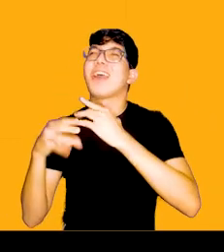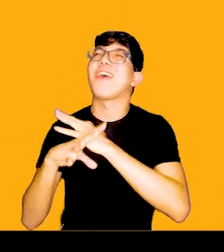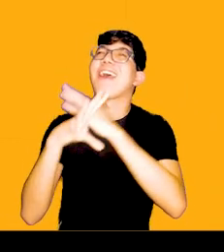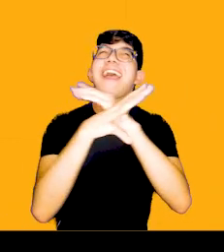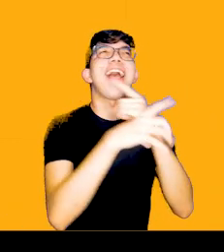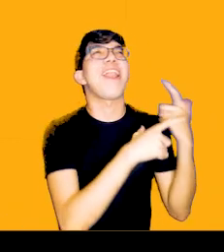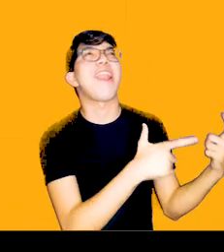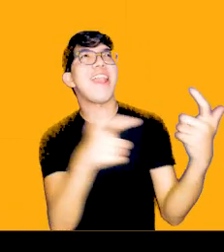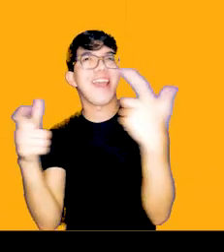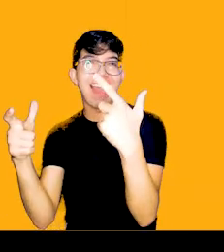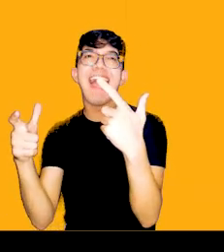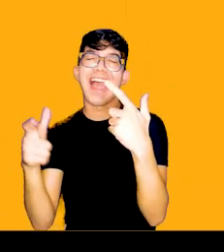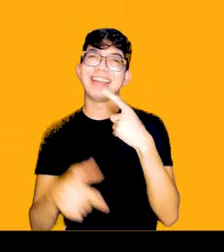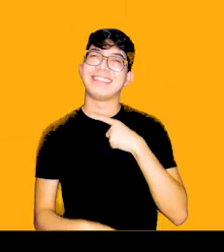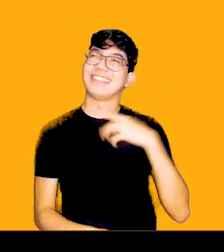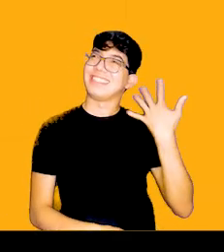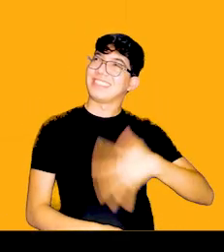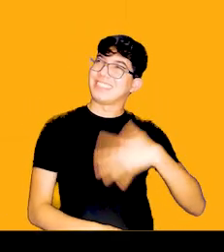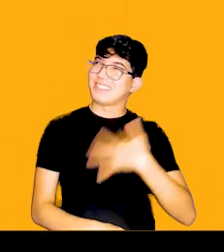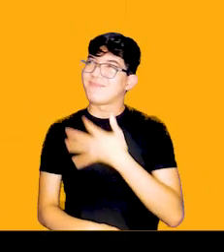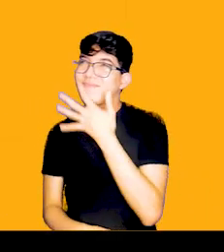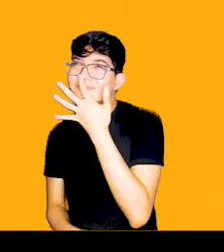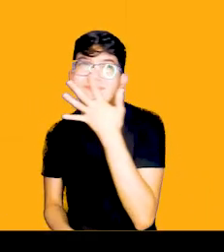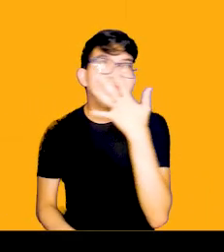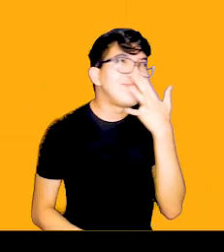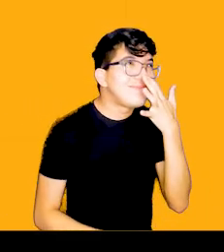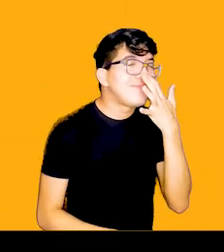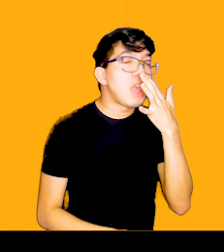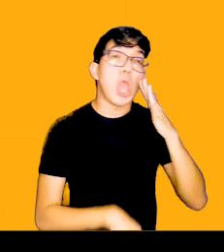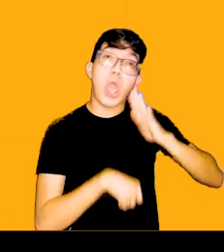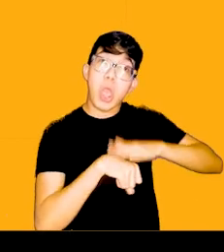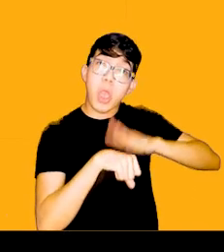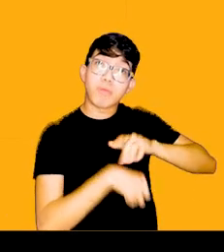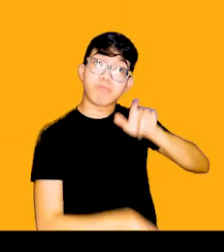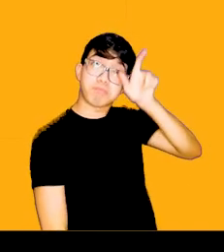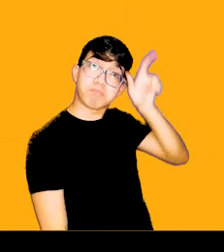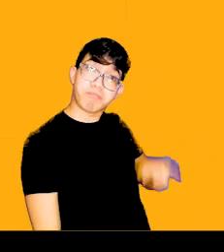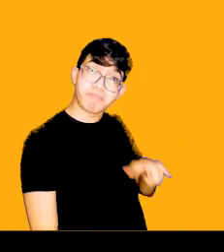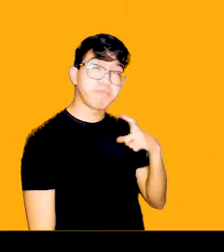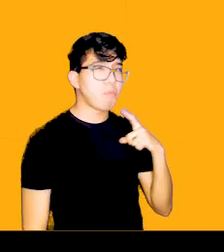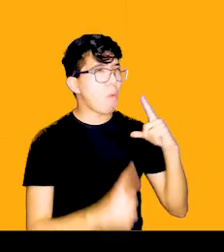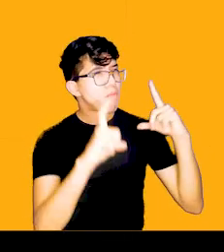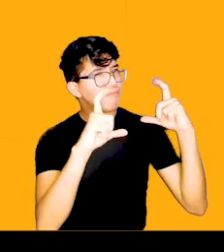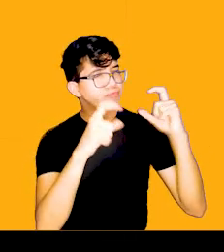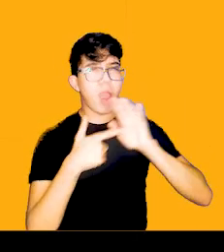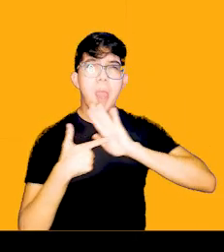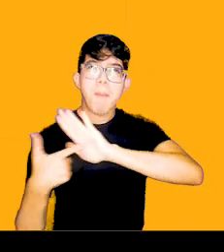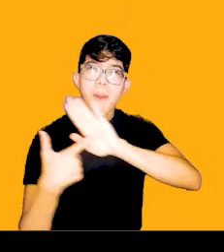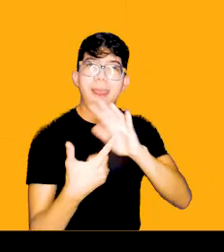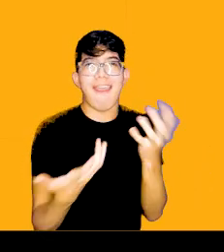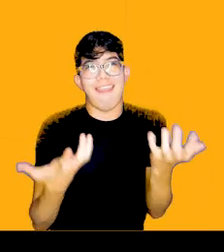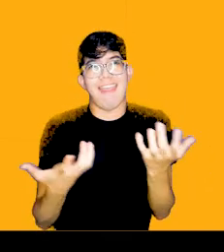as cidades que nos habitam. Em cada esquina, somos surpreendidos pela delicadeza de quem olha mais de uma